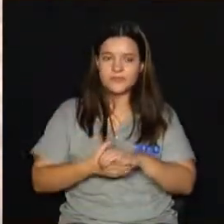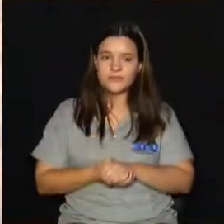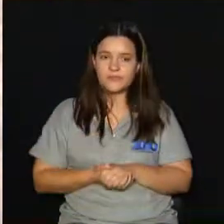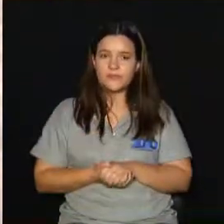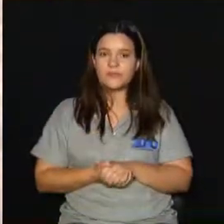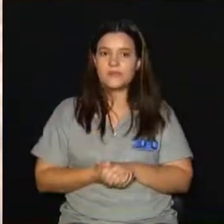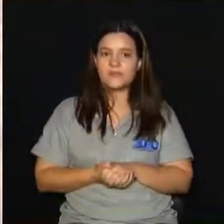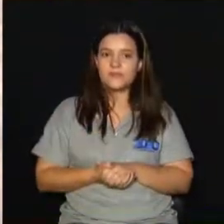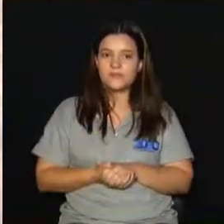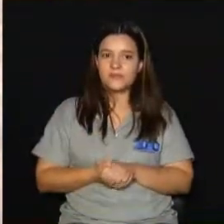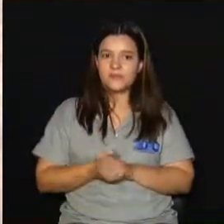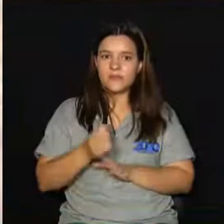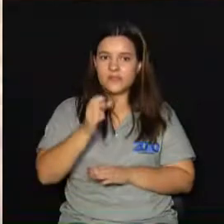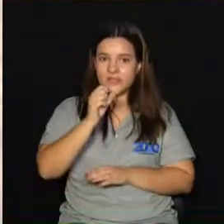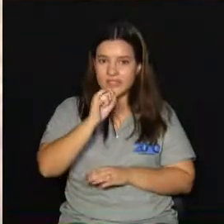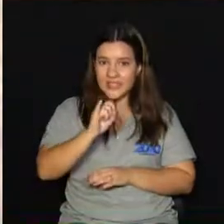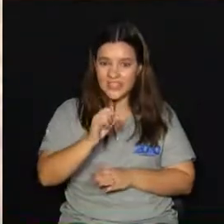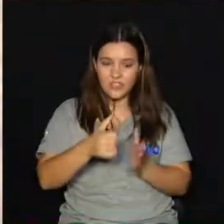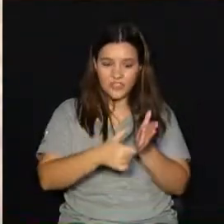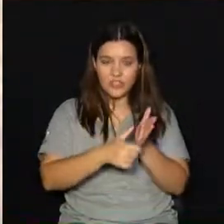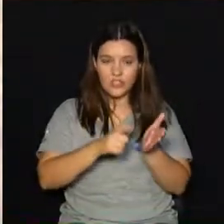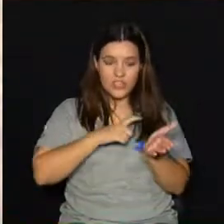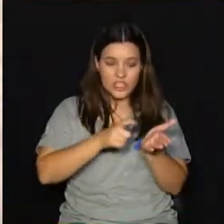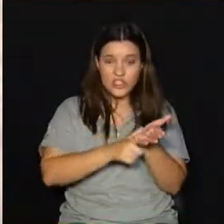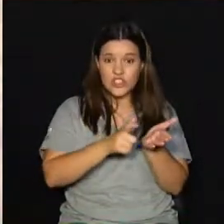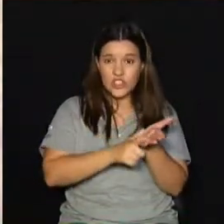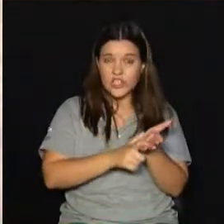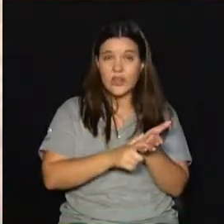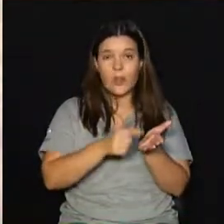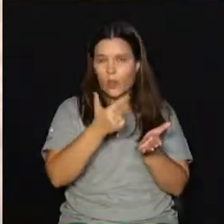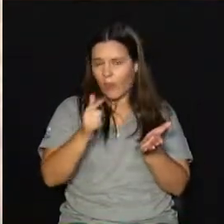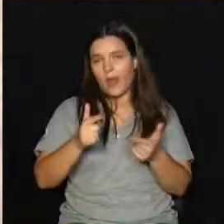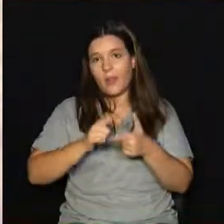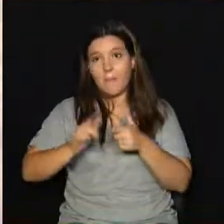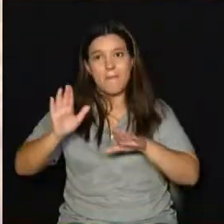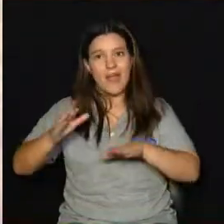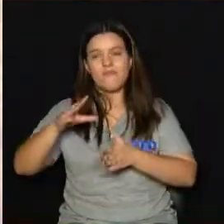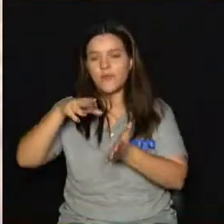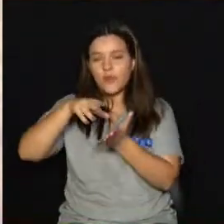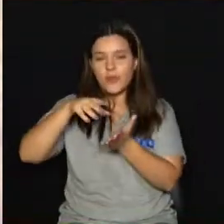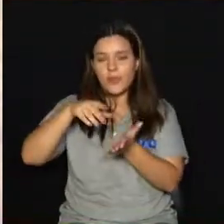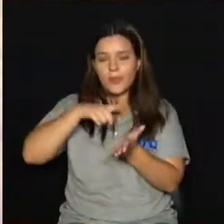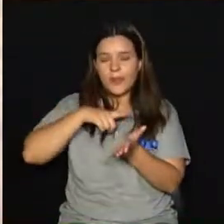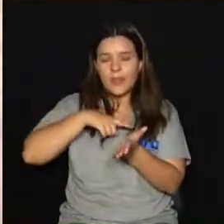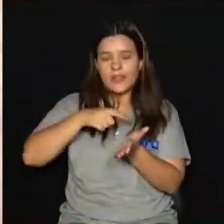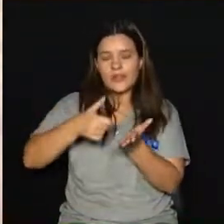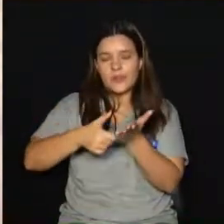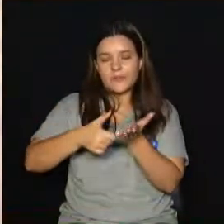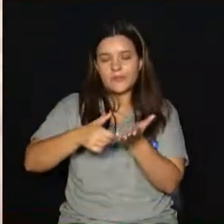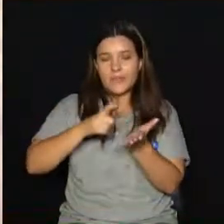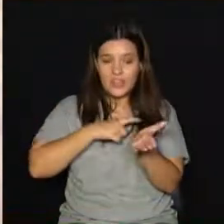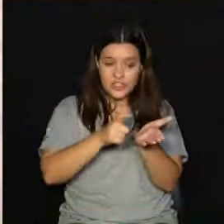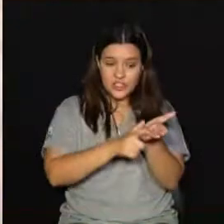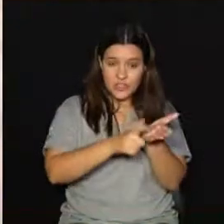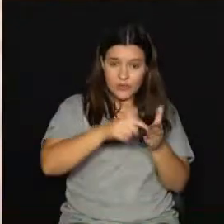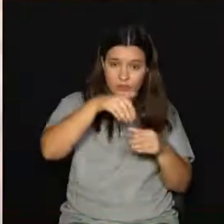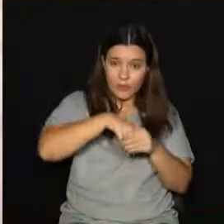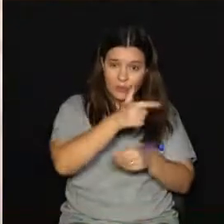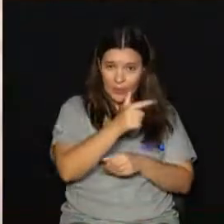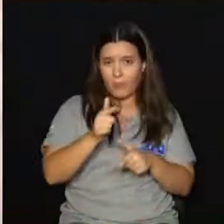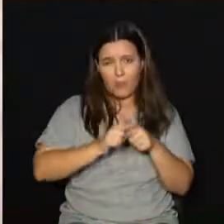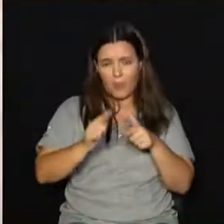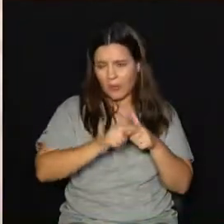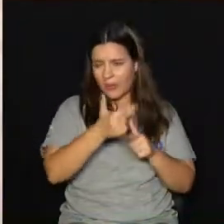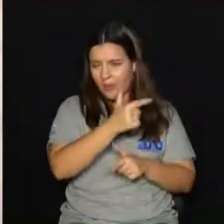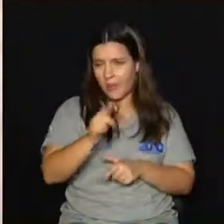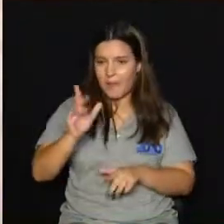o título, temos aqui a pessoa onde a pessoa consulta, que nós disponibilizamos um computador e a pessoa consulta ali o